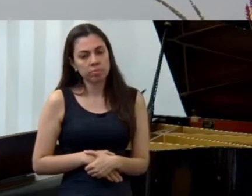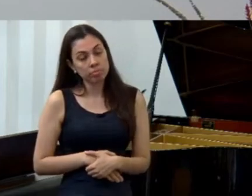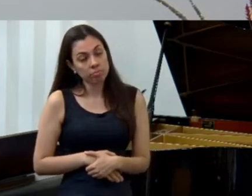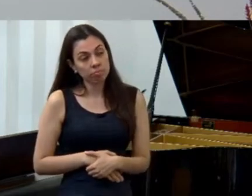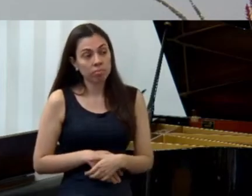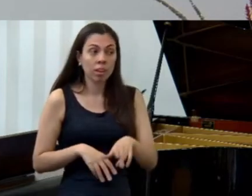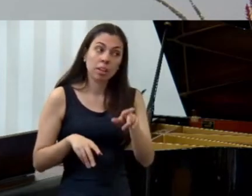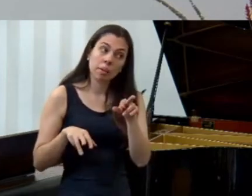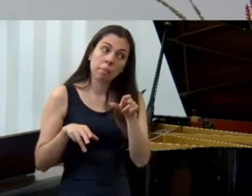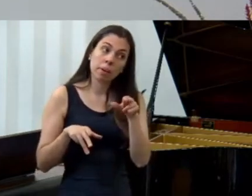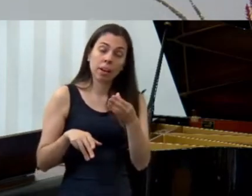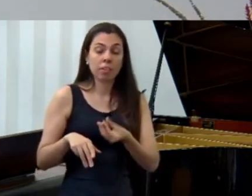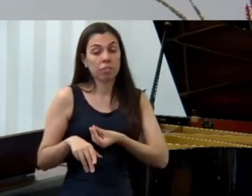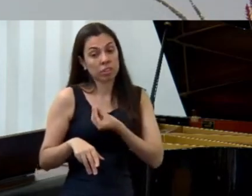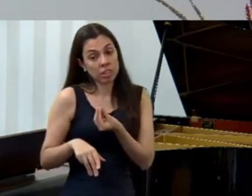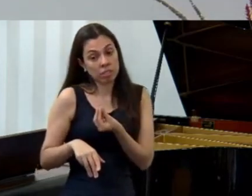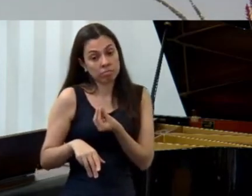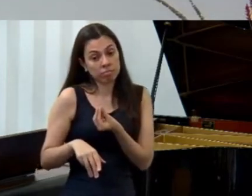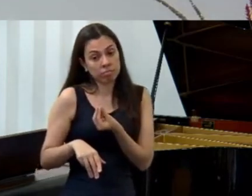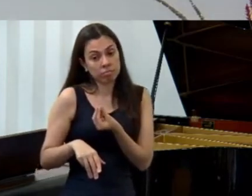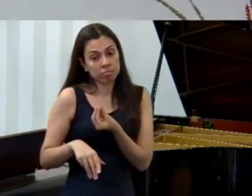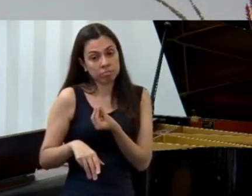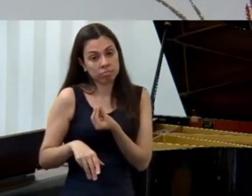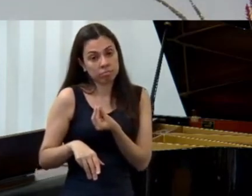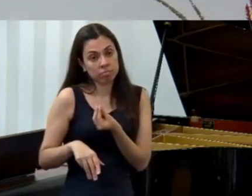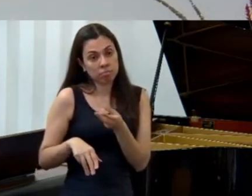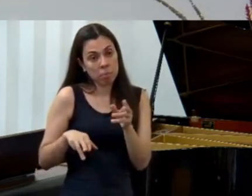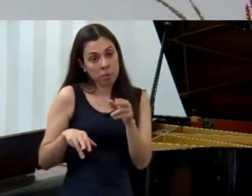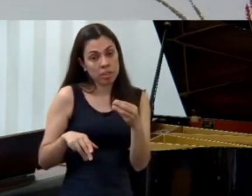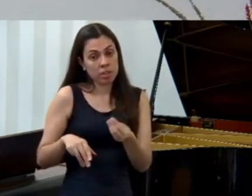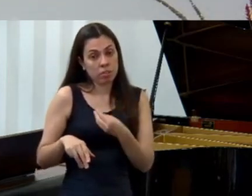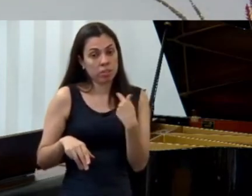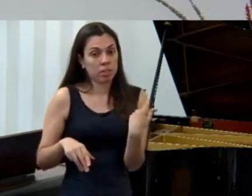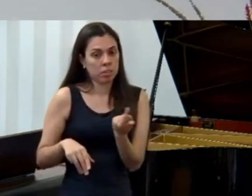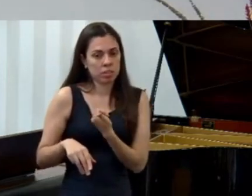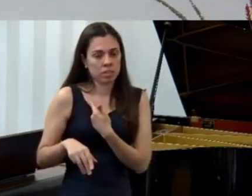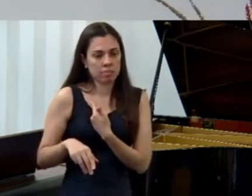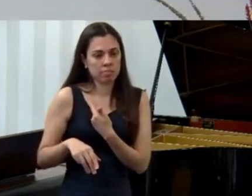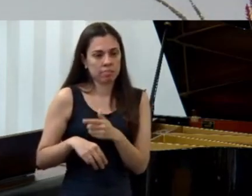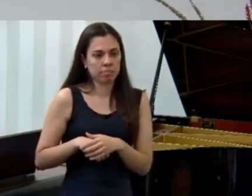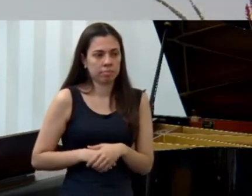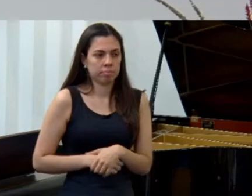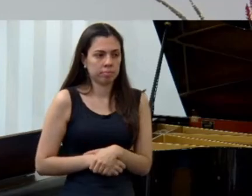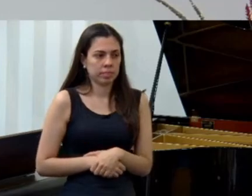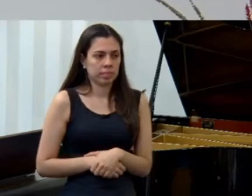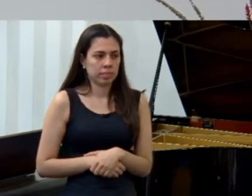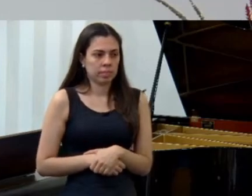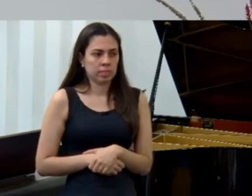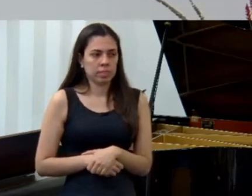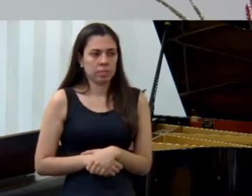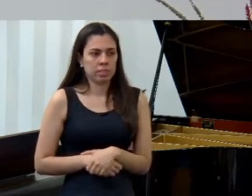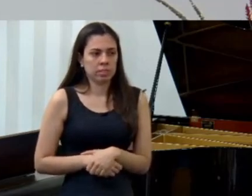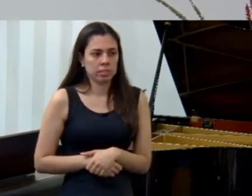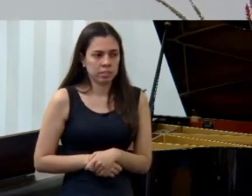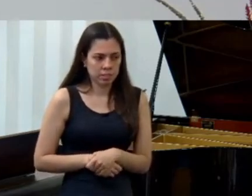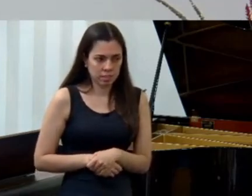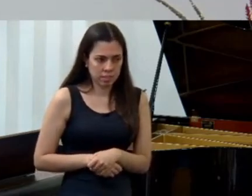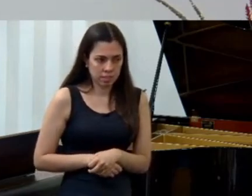cristã. Às vezes nos preparamos, estamos numa caminhada, e existem coisas que nós não podemos